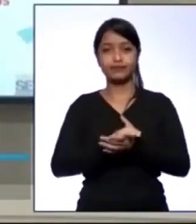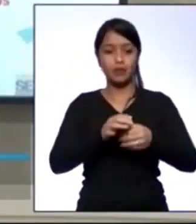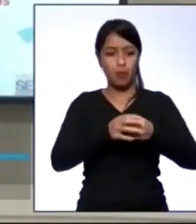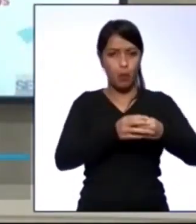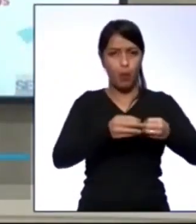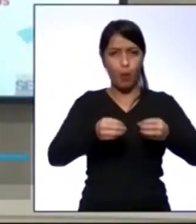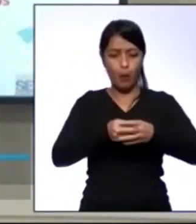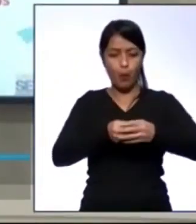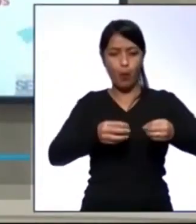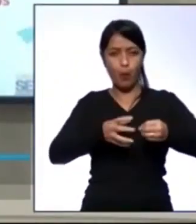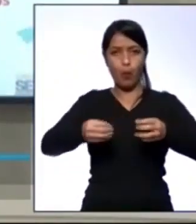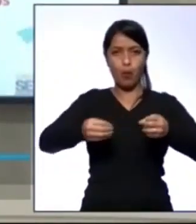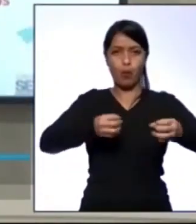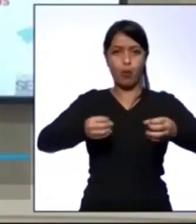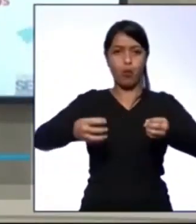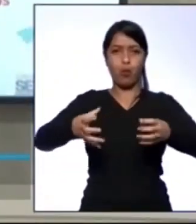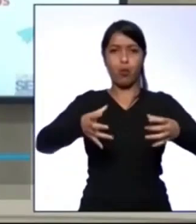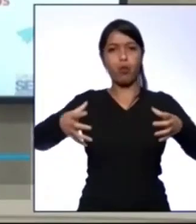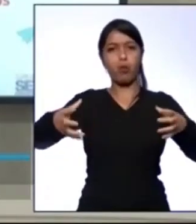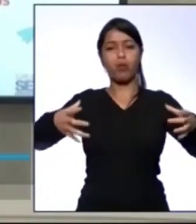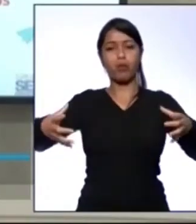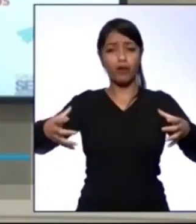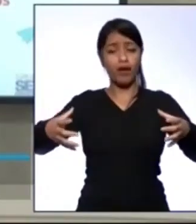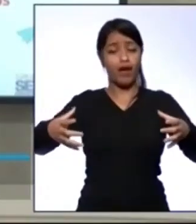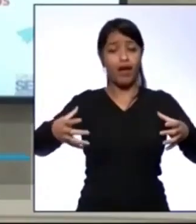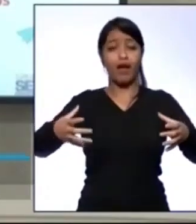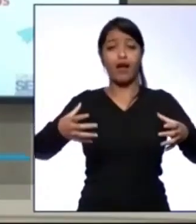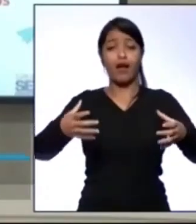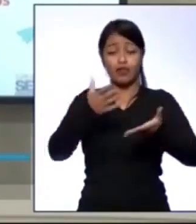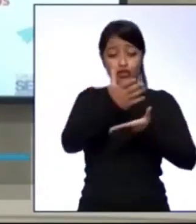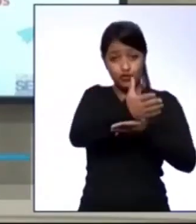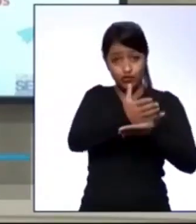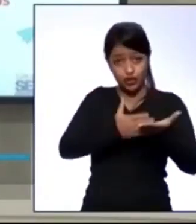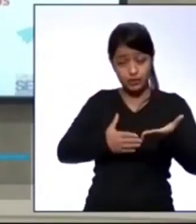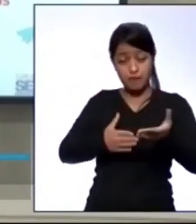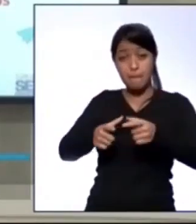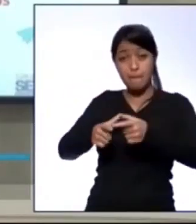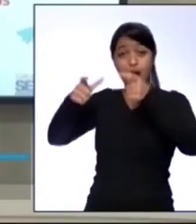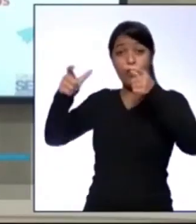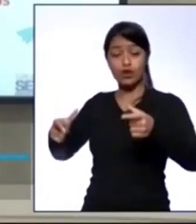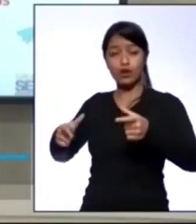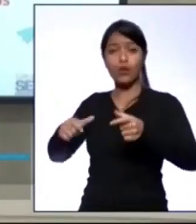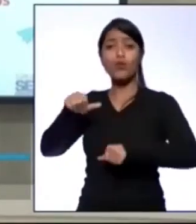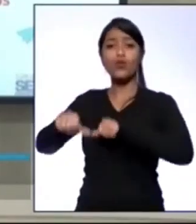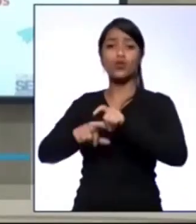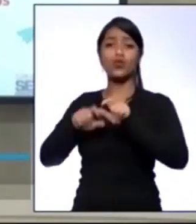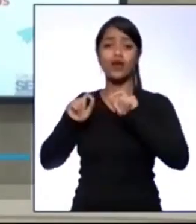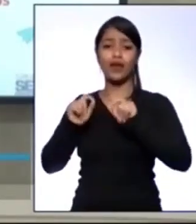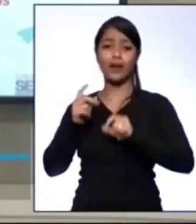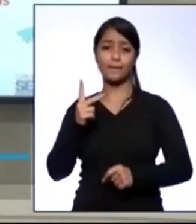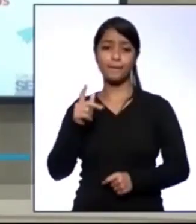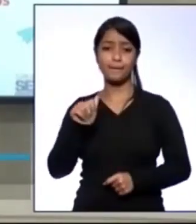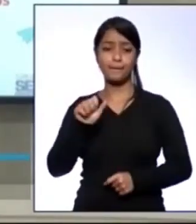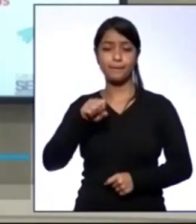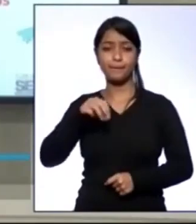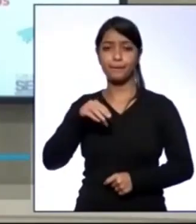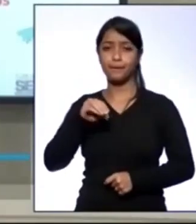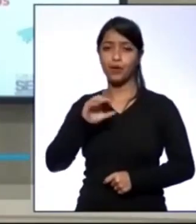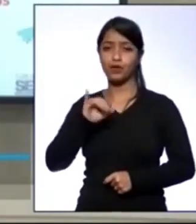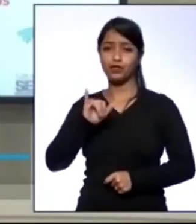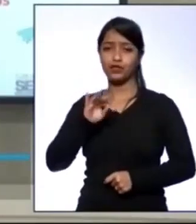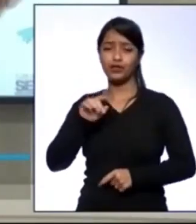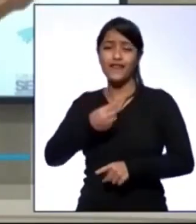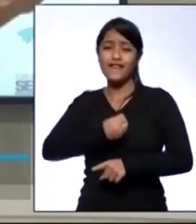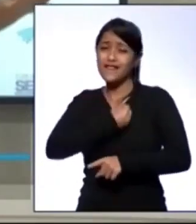clonal se diferenciou, na grande maioria, em plasmócito. E o plasmócito dura pouco tempo. Em